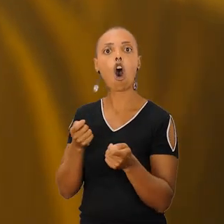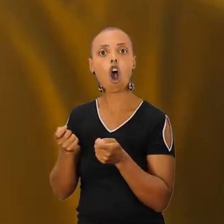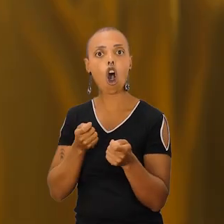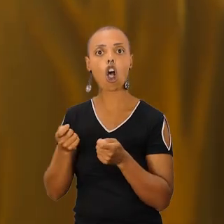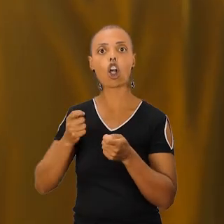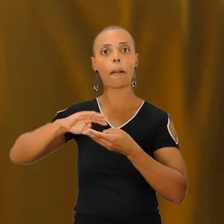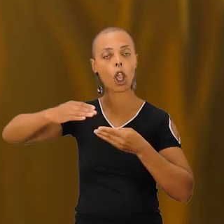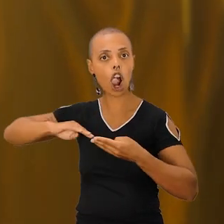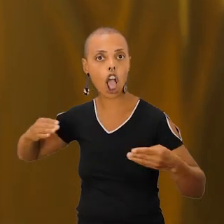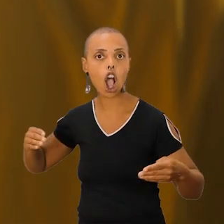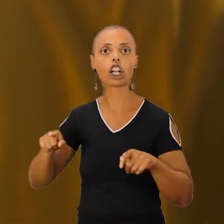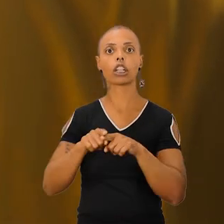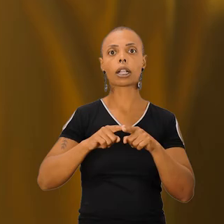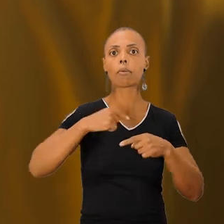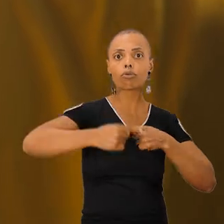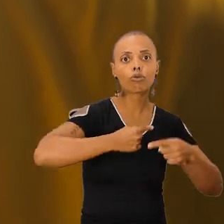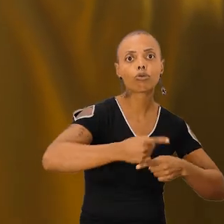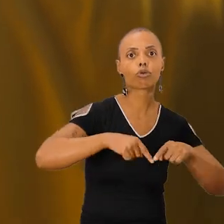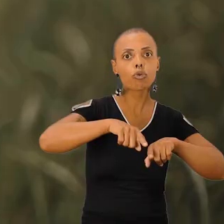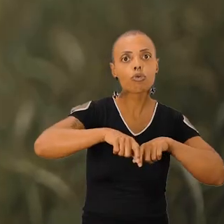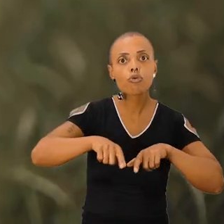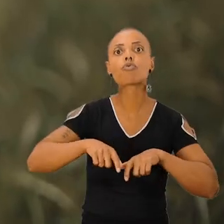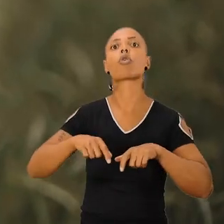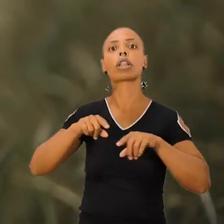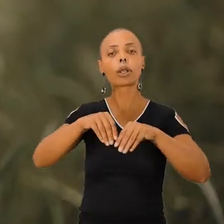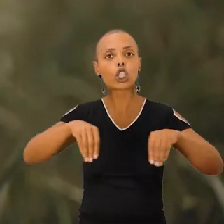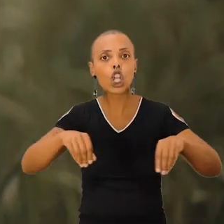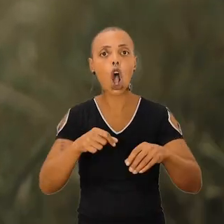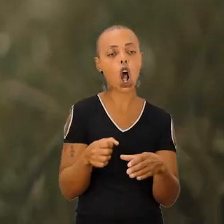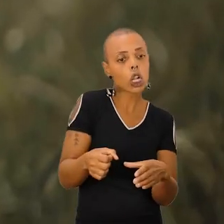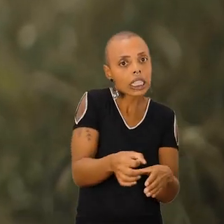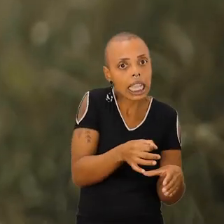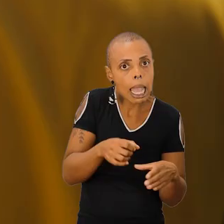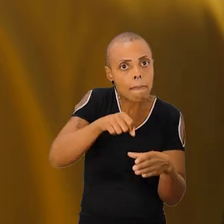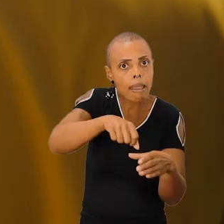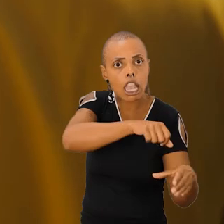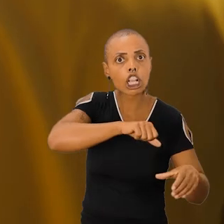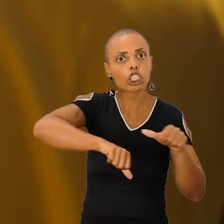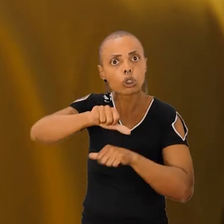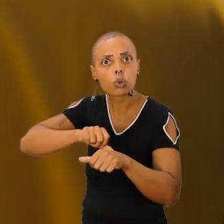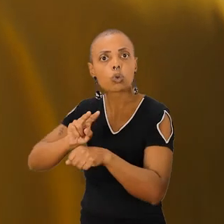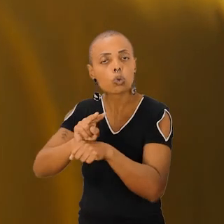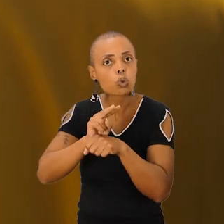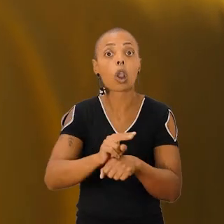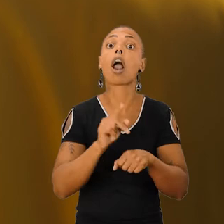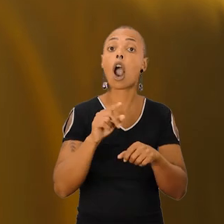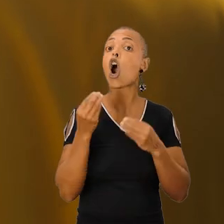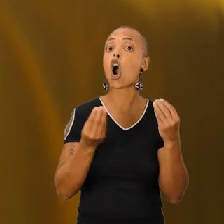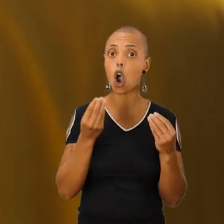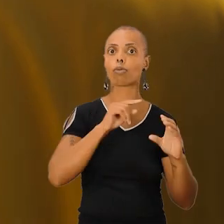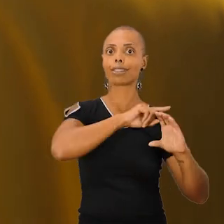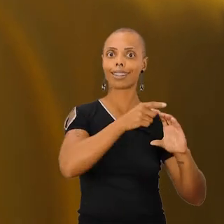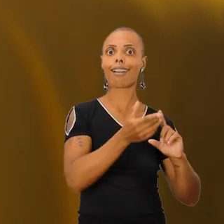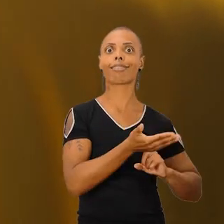culturas, cobertura de solo, tratamento de sementes e muito mais. Tudo isso é fruto de muita pesquisa. A ciência e a